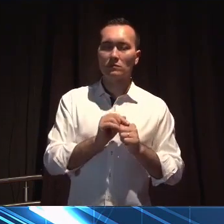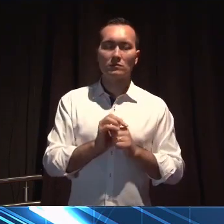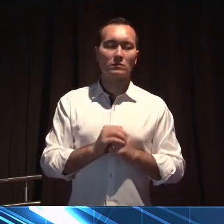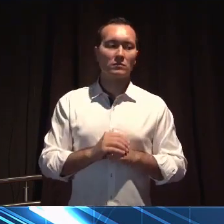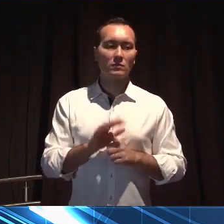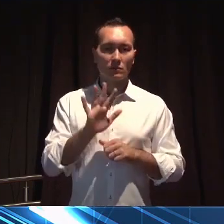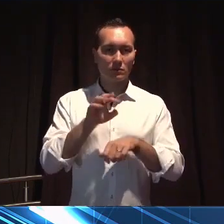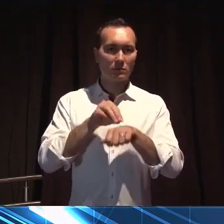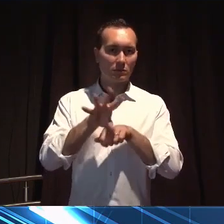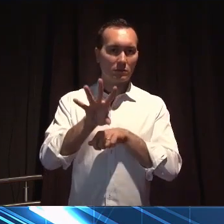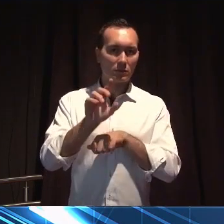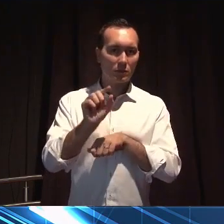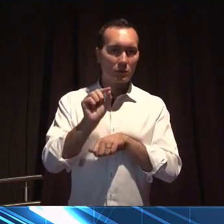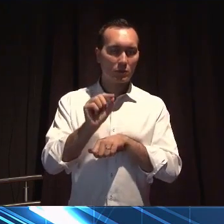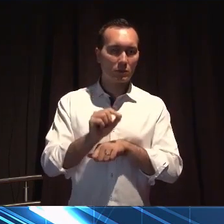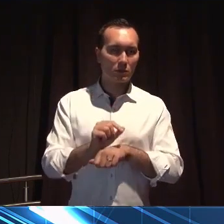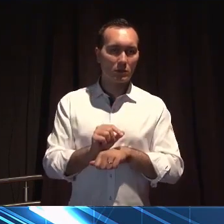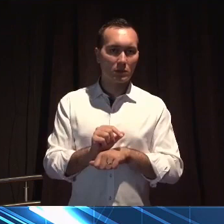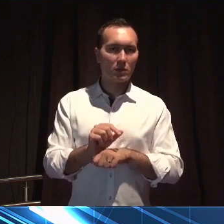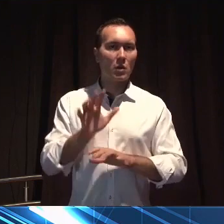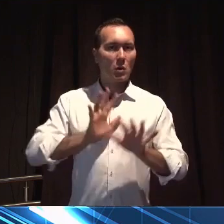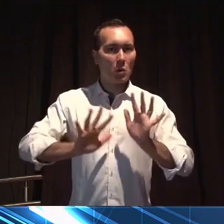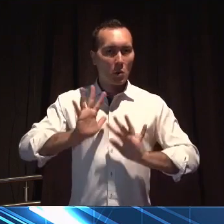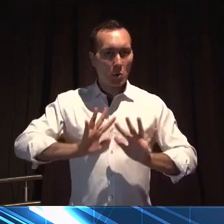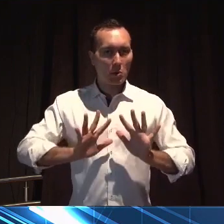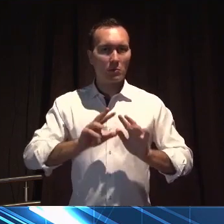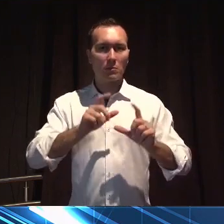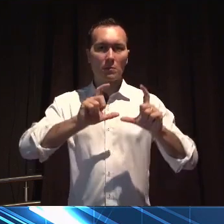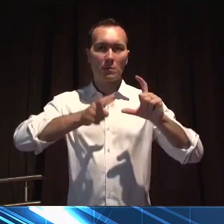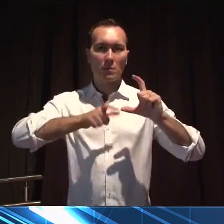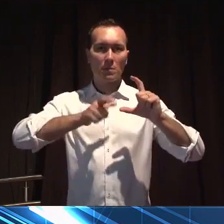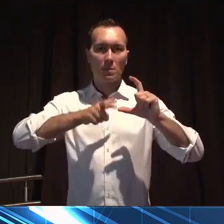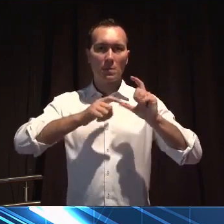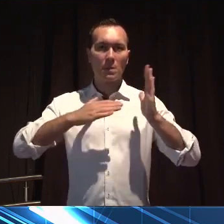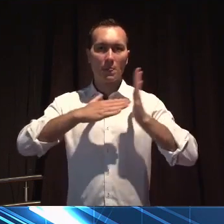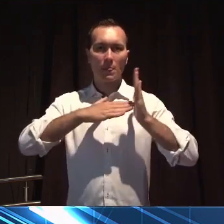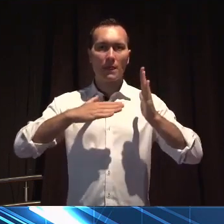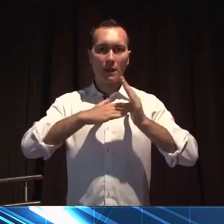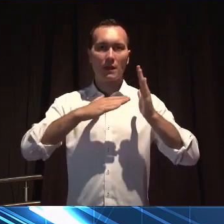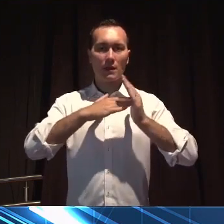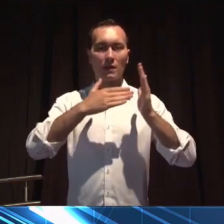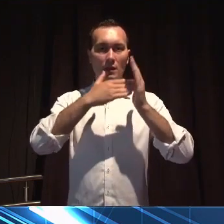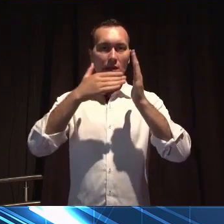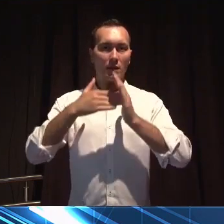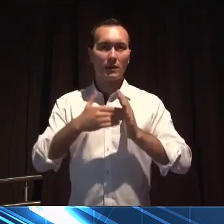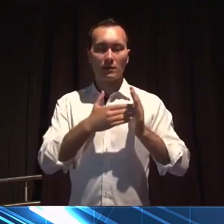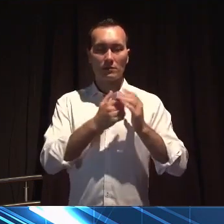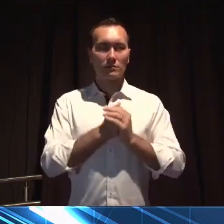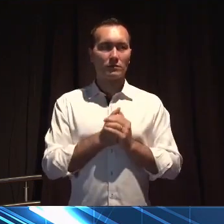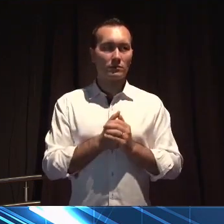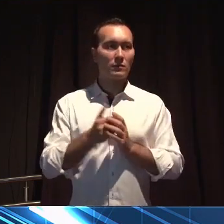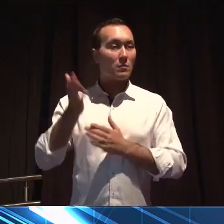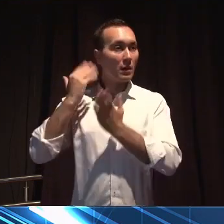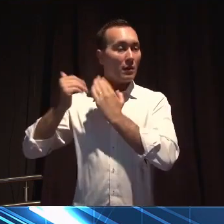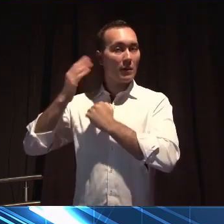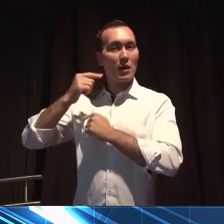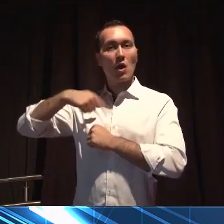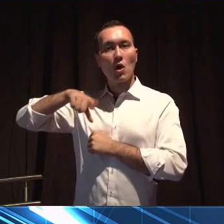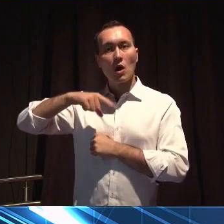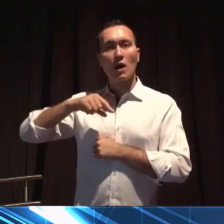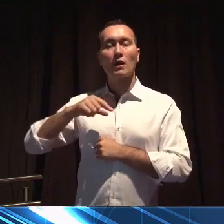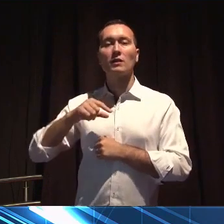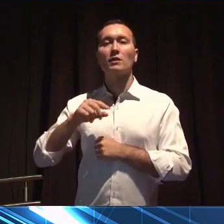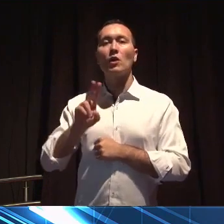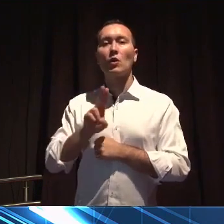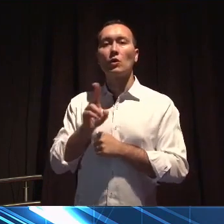é tomar cuidado com os limites do Node, né? A gente teve problema, por exemplo, a gente fazia o rate limit das requests, né? Então, tu tem uma requisição e